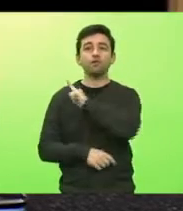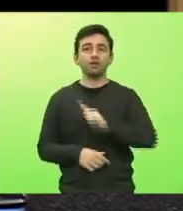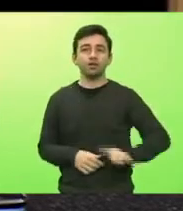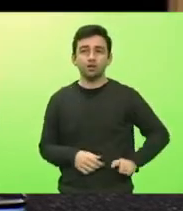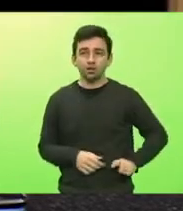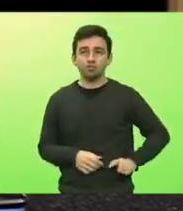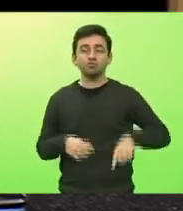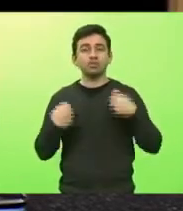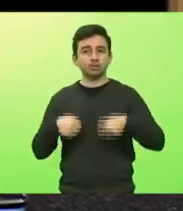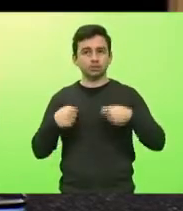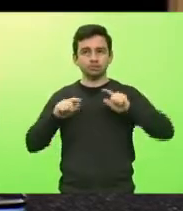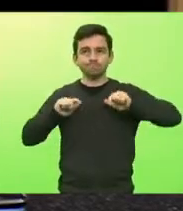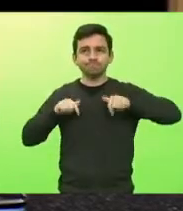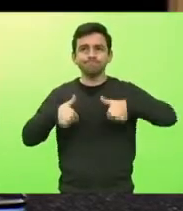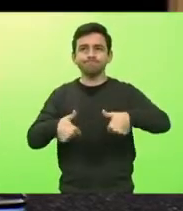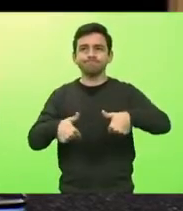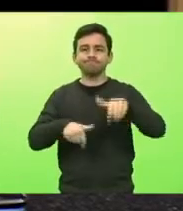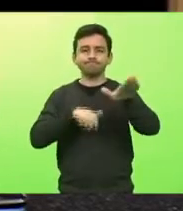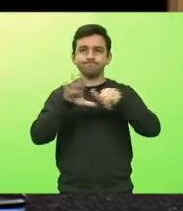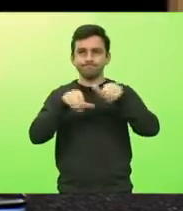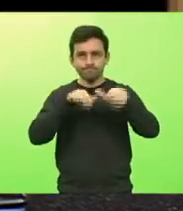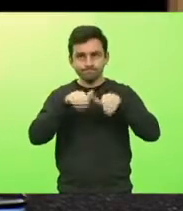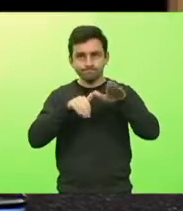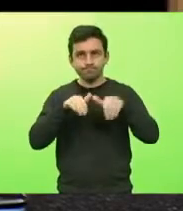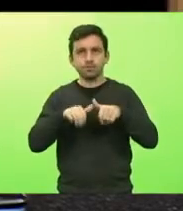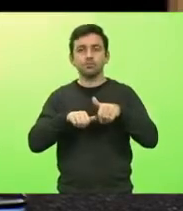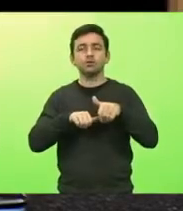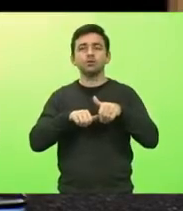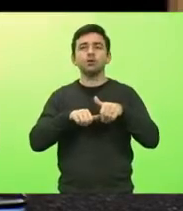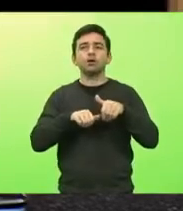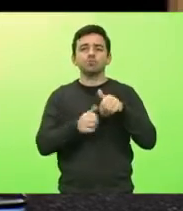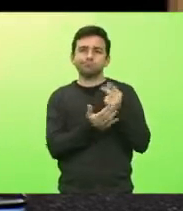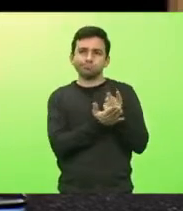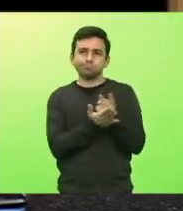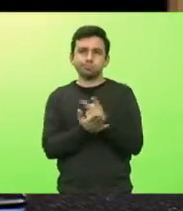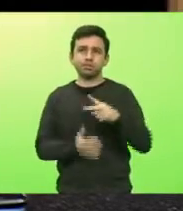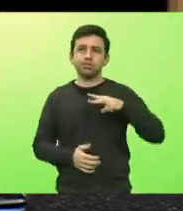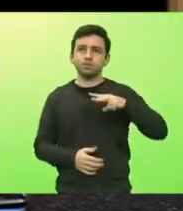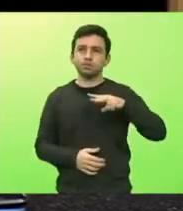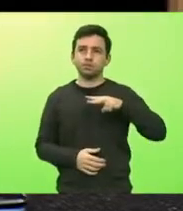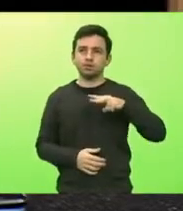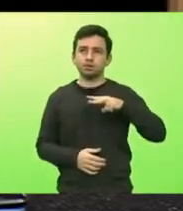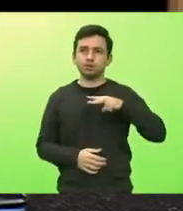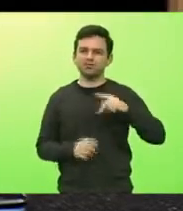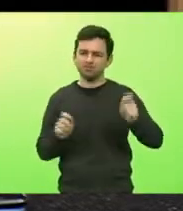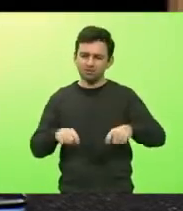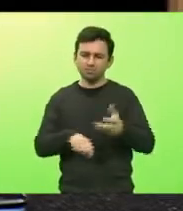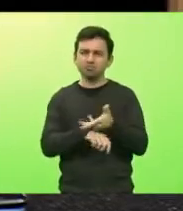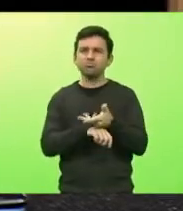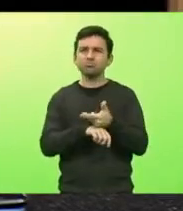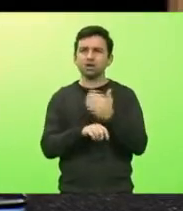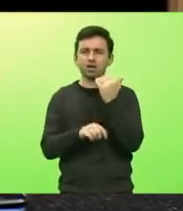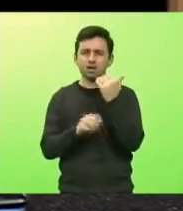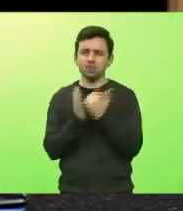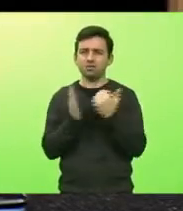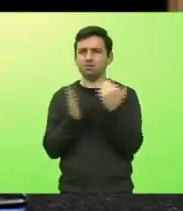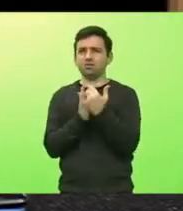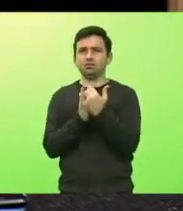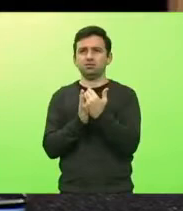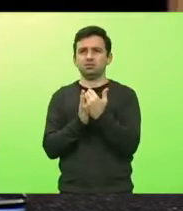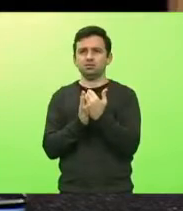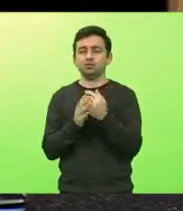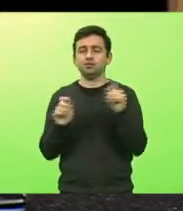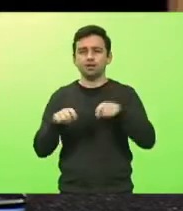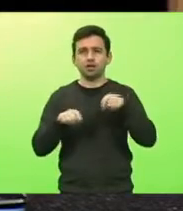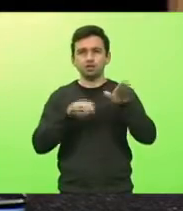uma proatividade na contratação desses leitos privados. Que dê celeridade esse processo e nós possamos contratar esses